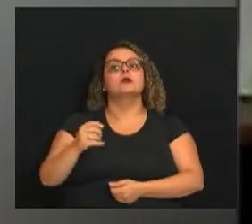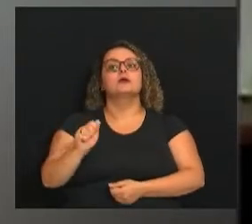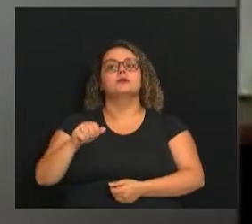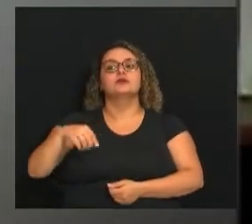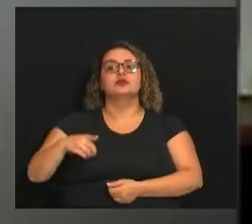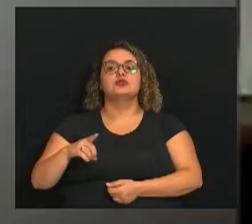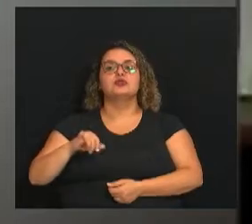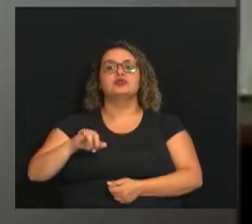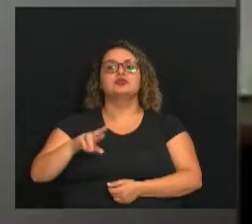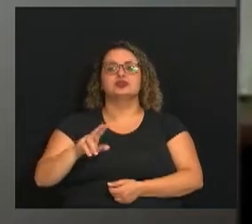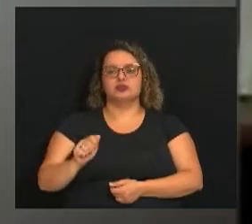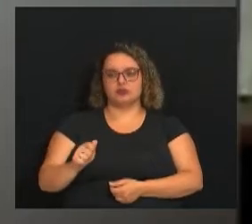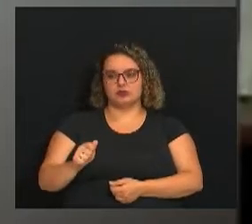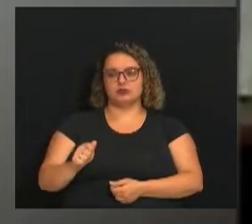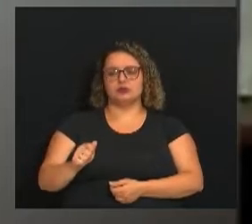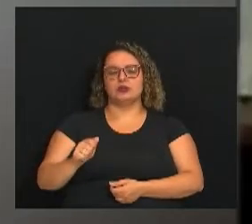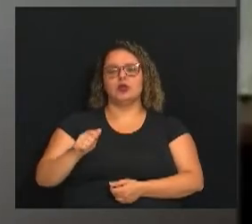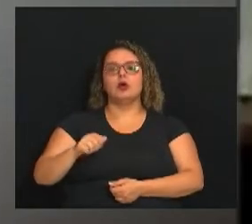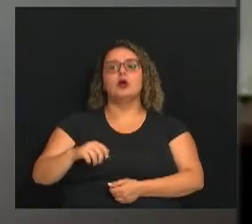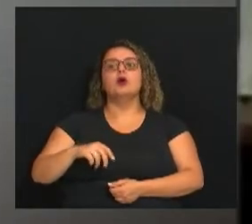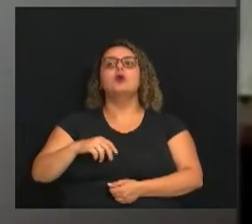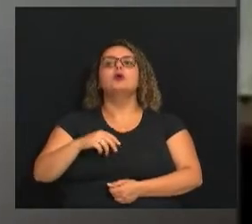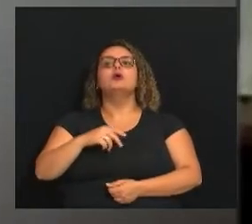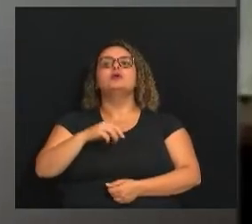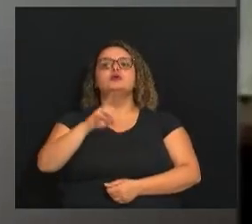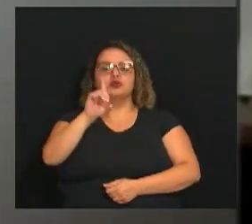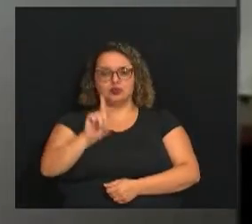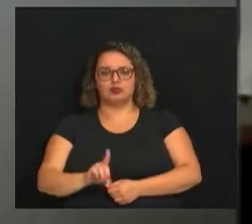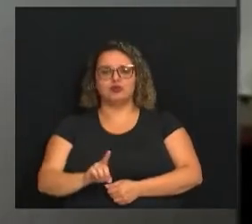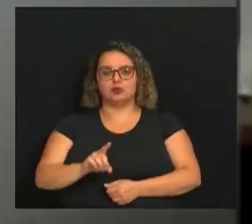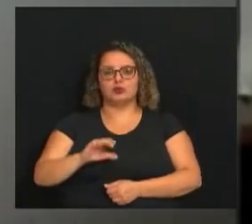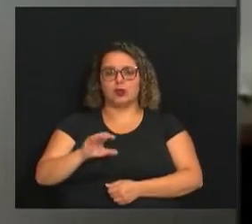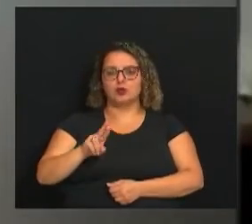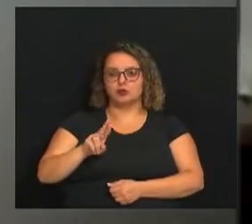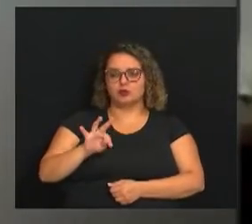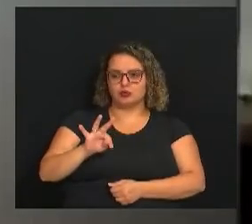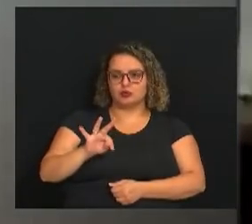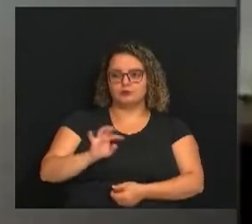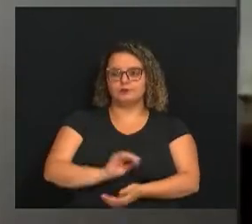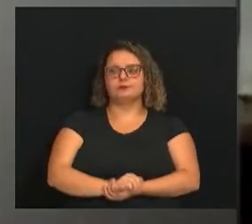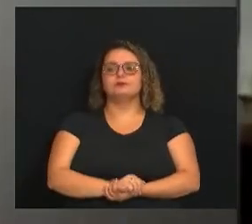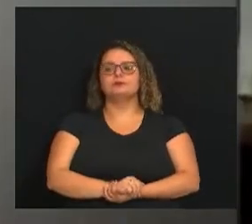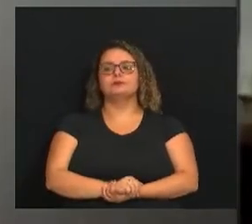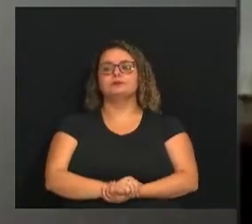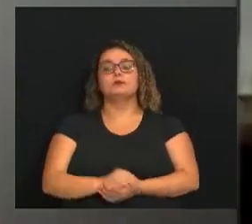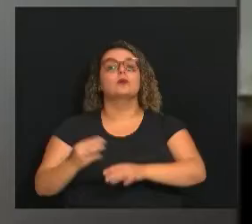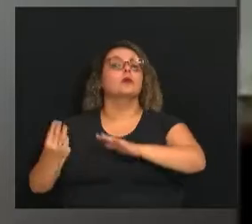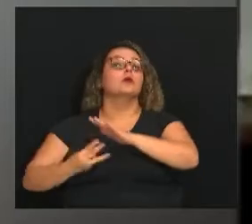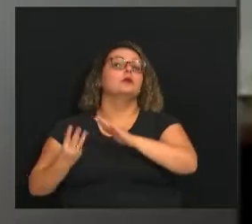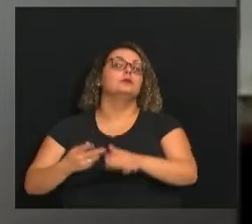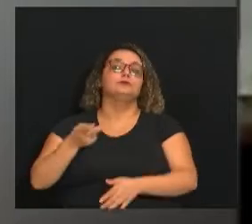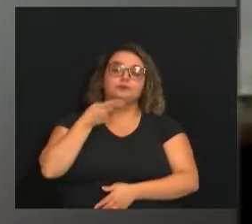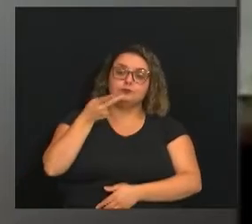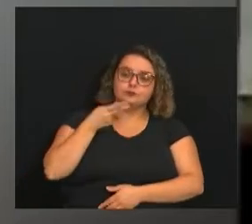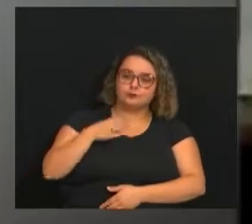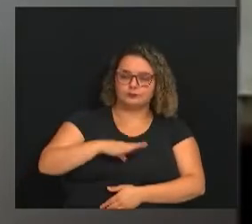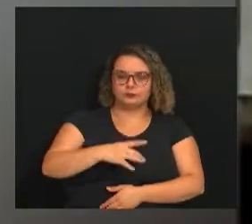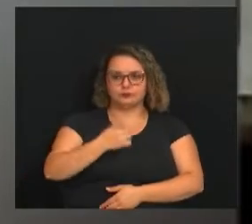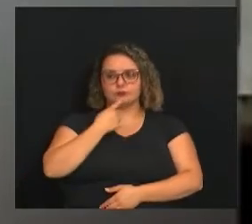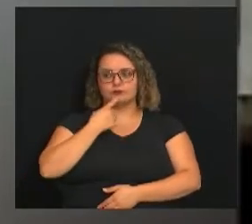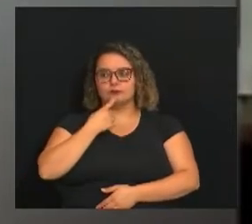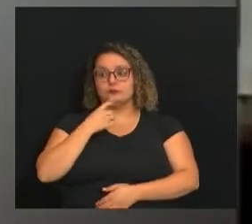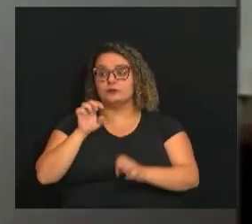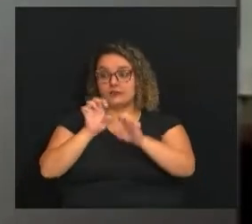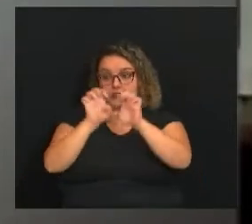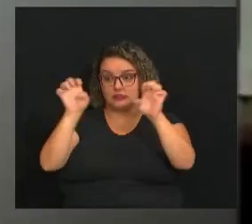Uehara, diretora nacional da CUT, abriu sua fala comentando sobre a questão da terceirização no município. Da